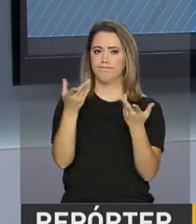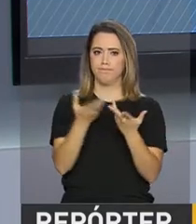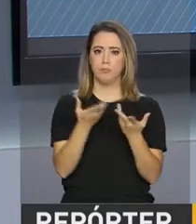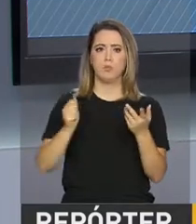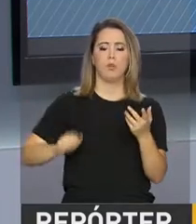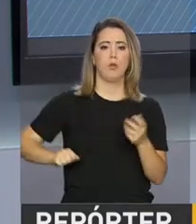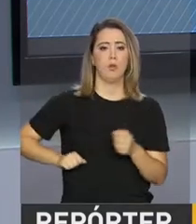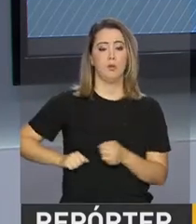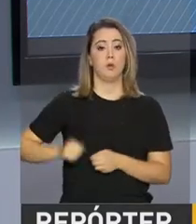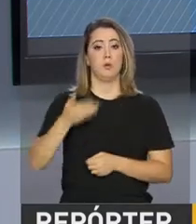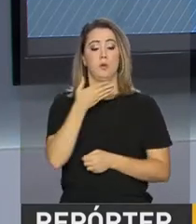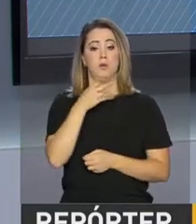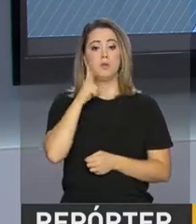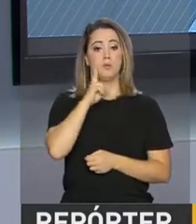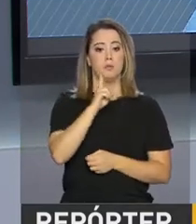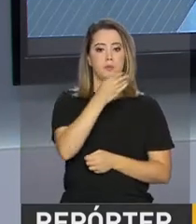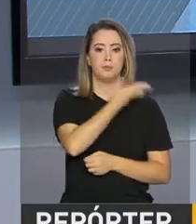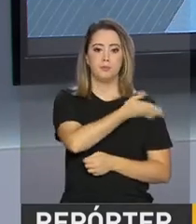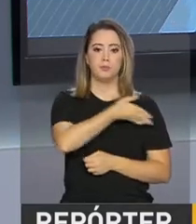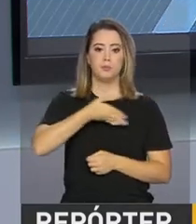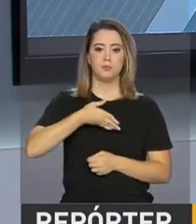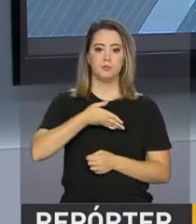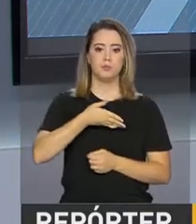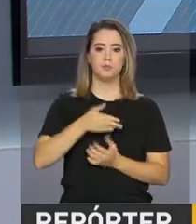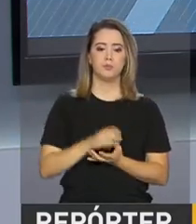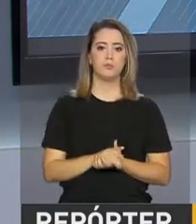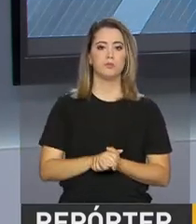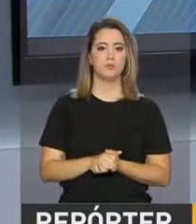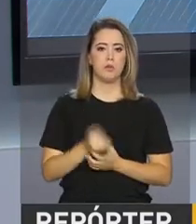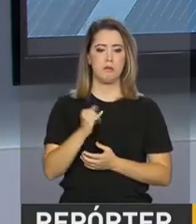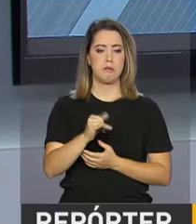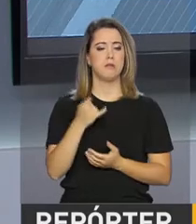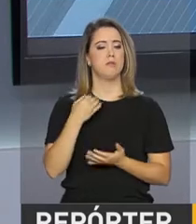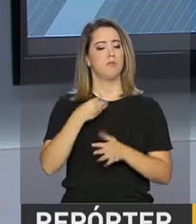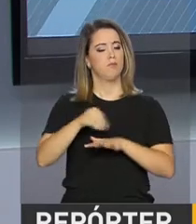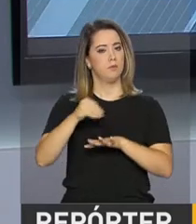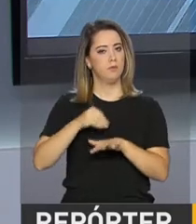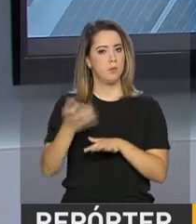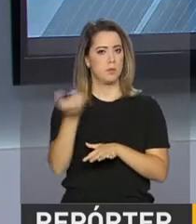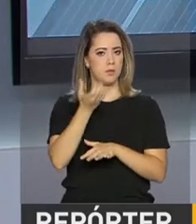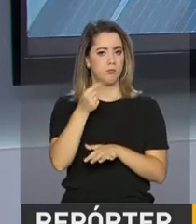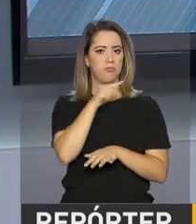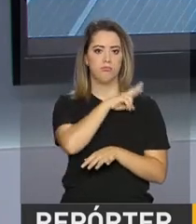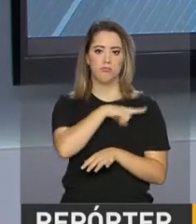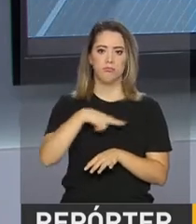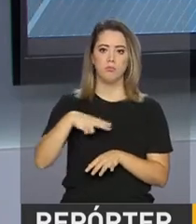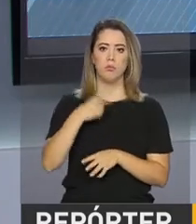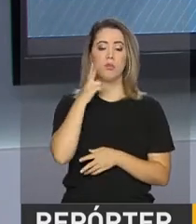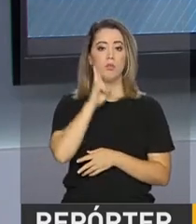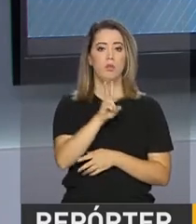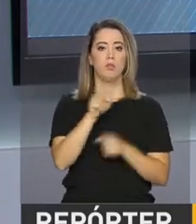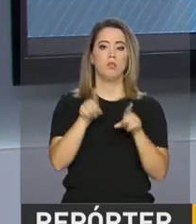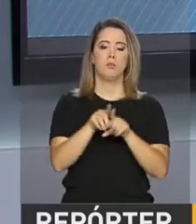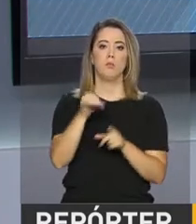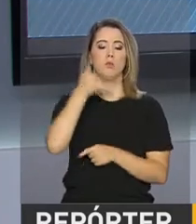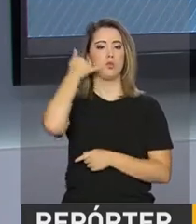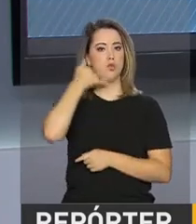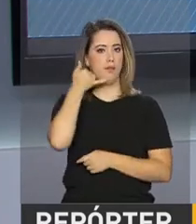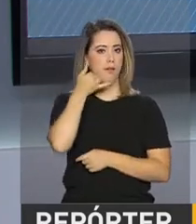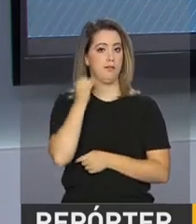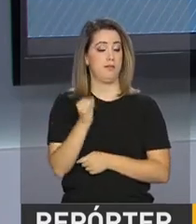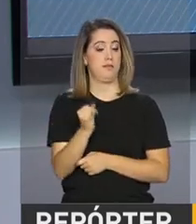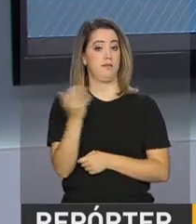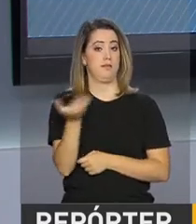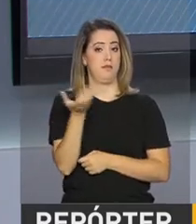é de s a roupa itamaraty.gov.br é possível também entrar em contato pelo telefone 61